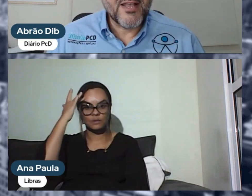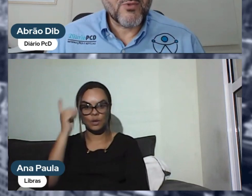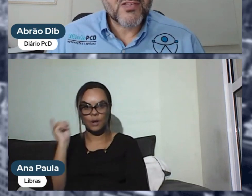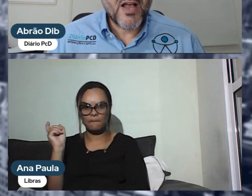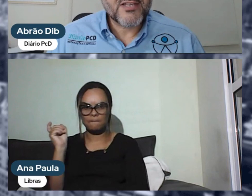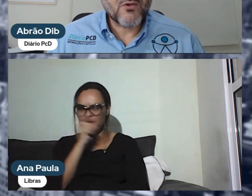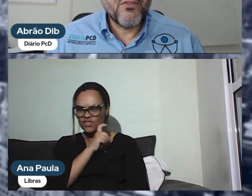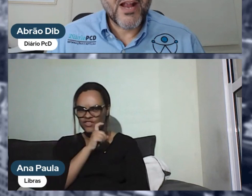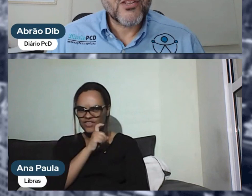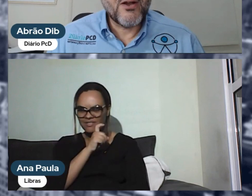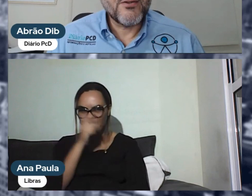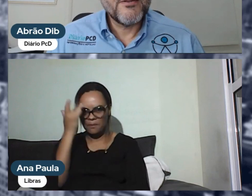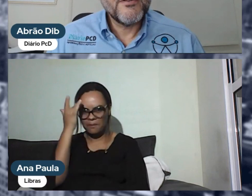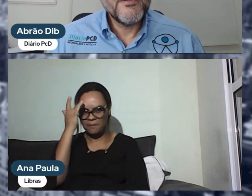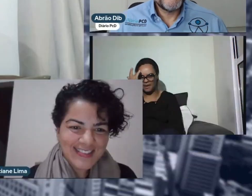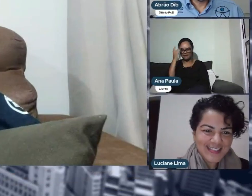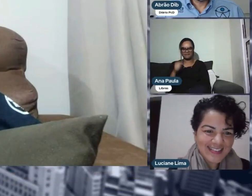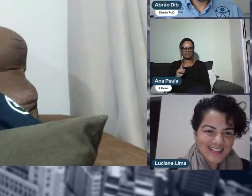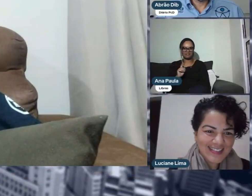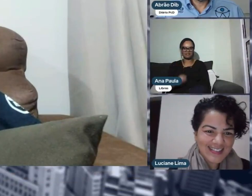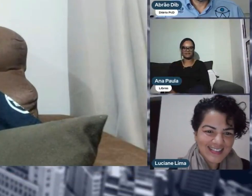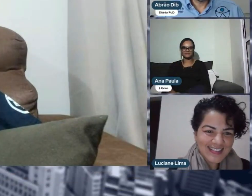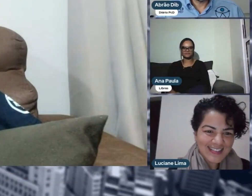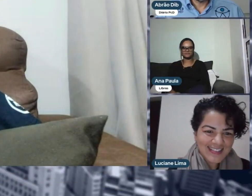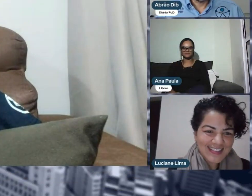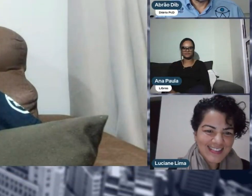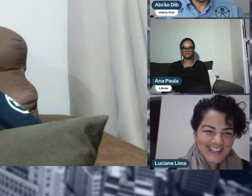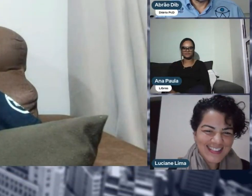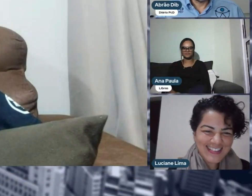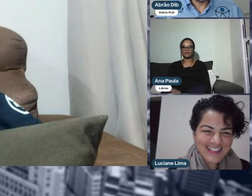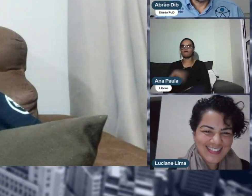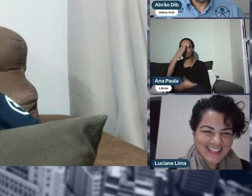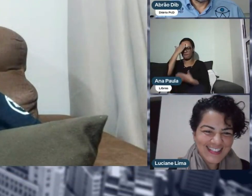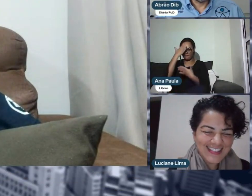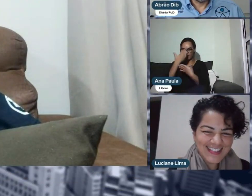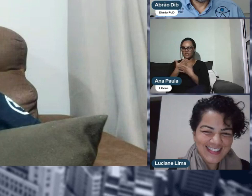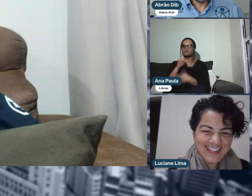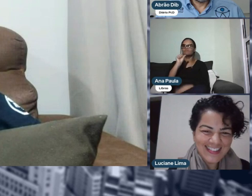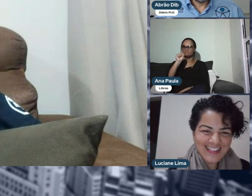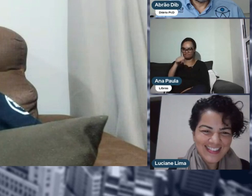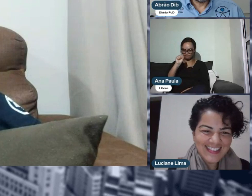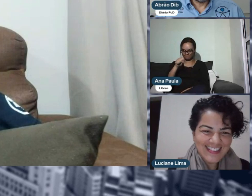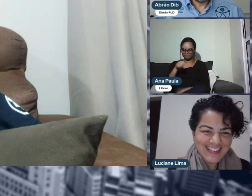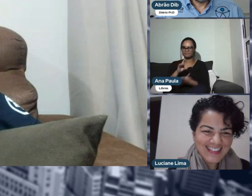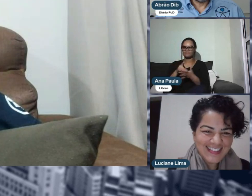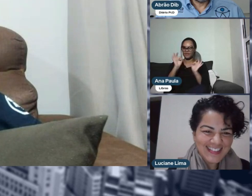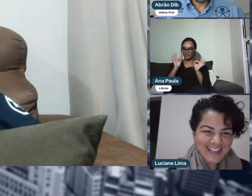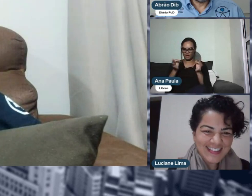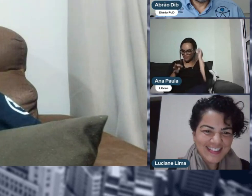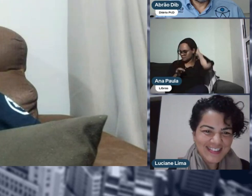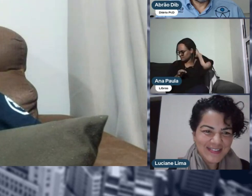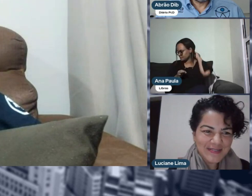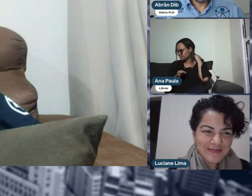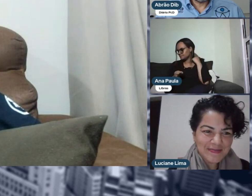tava inventando essa conversa, ou não? Não, eu achei que era verdade, sim. Com certeza. Até porque